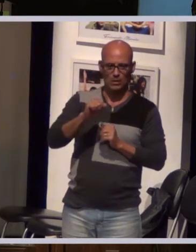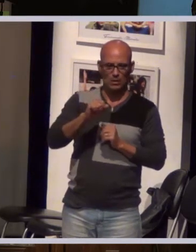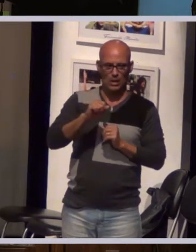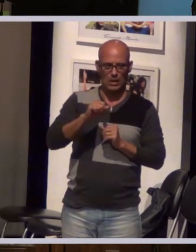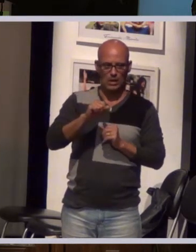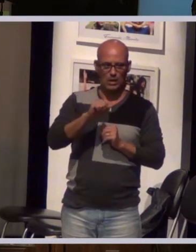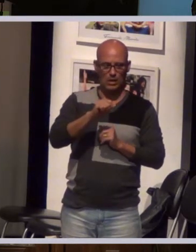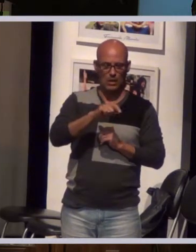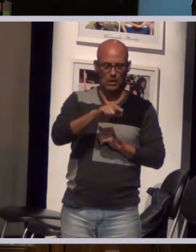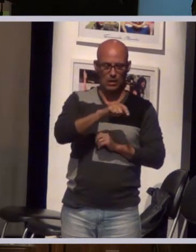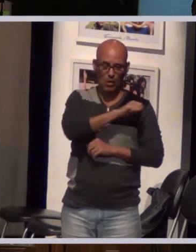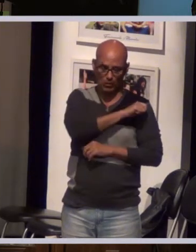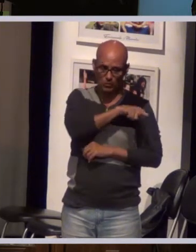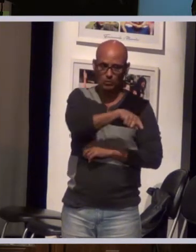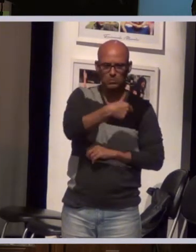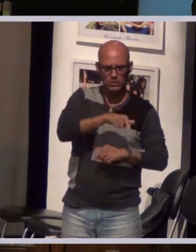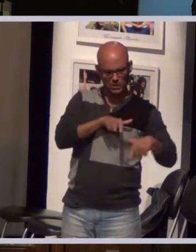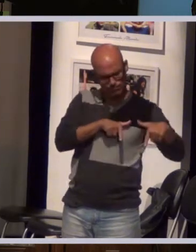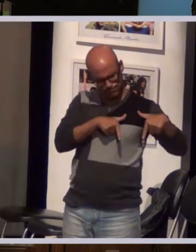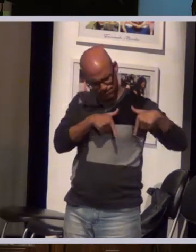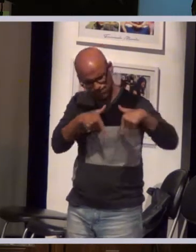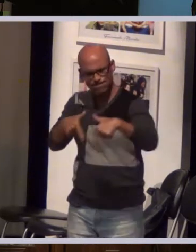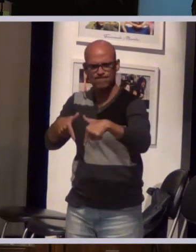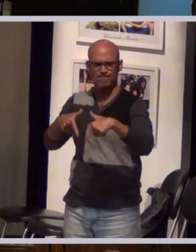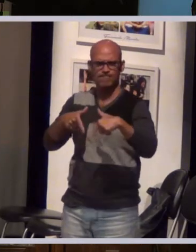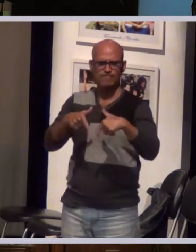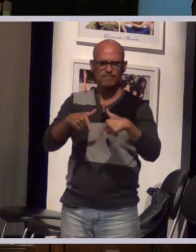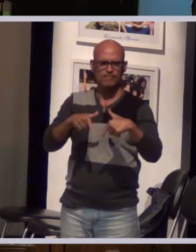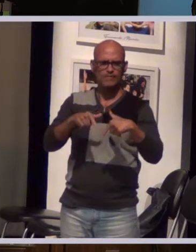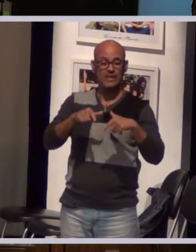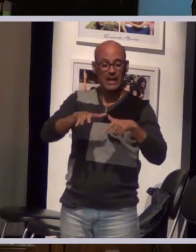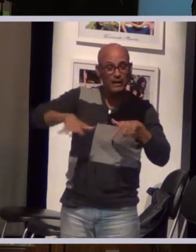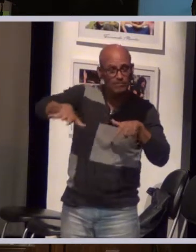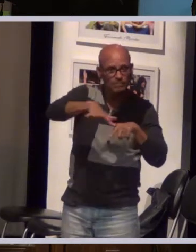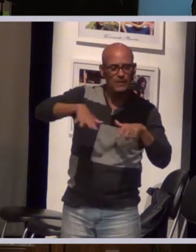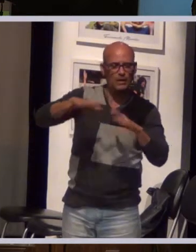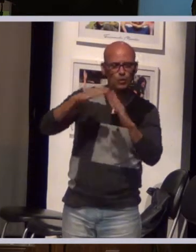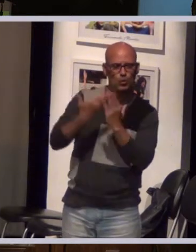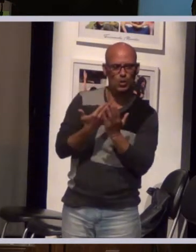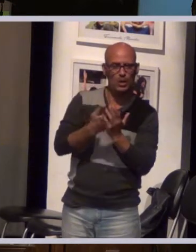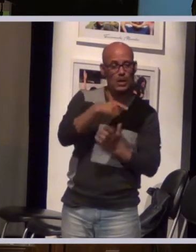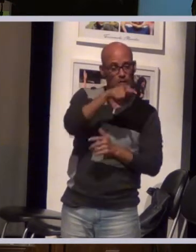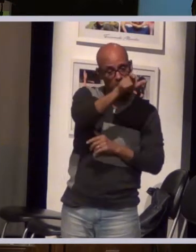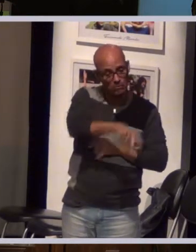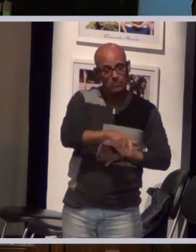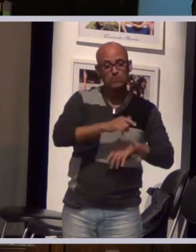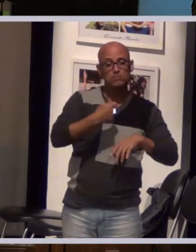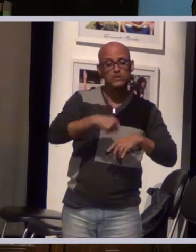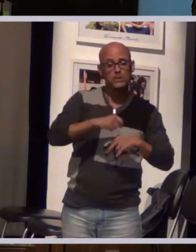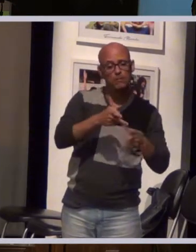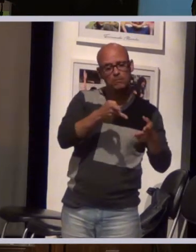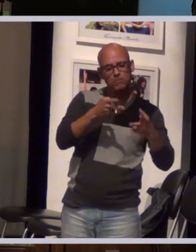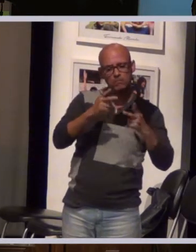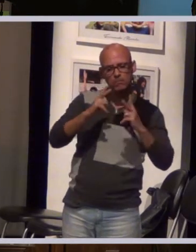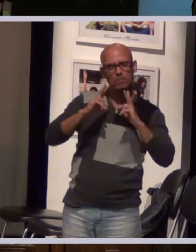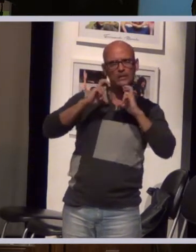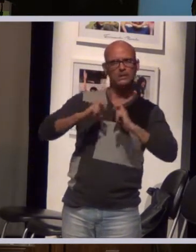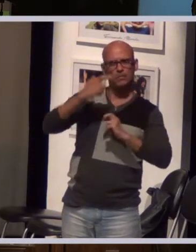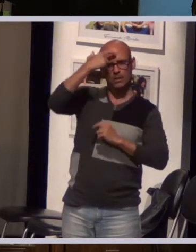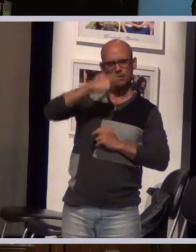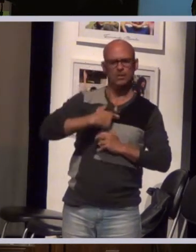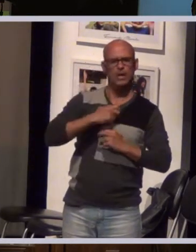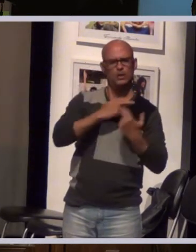ser atuante e, para isso, no espaço escolar, ele tem que se perceber corresponsável em tudo o